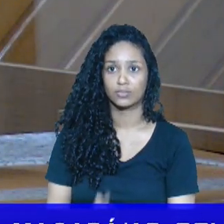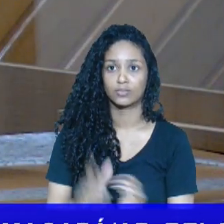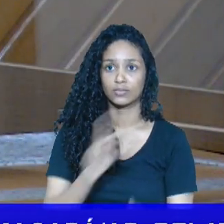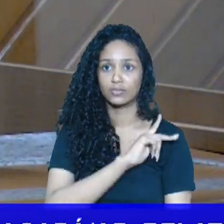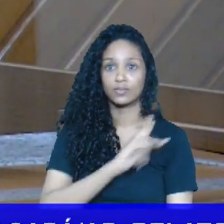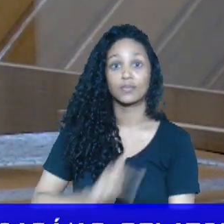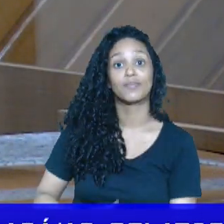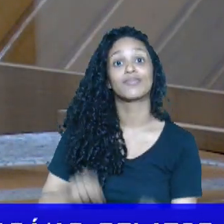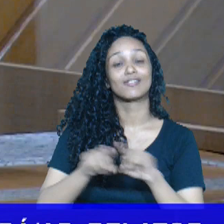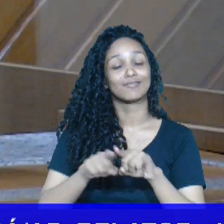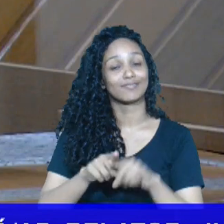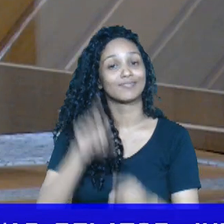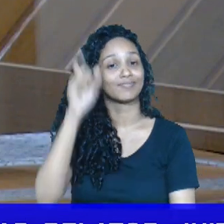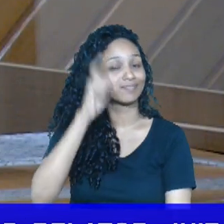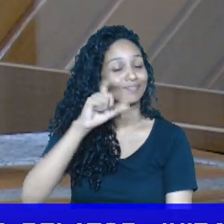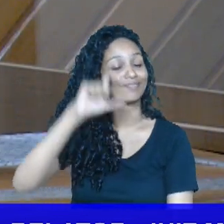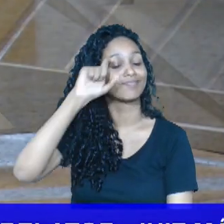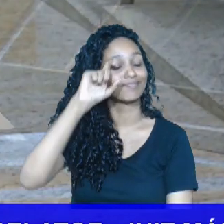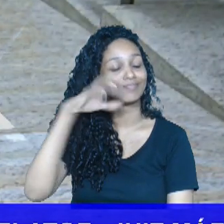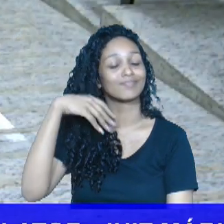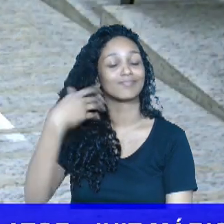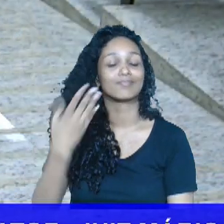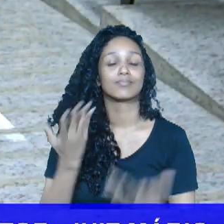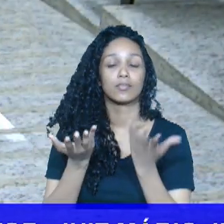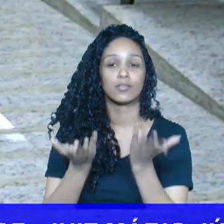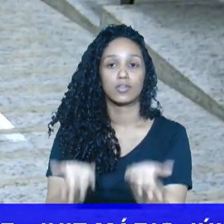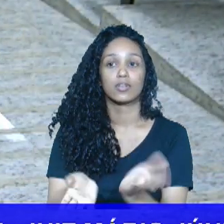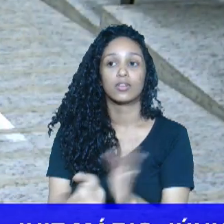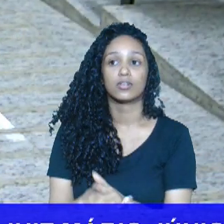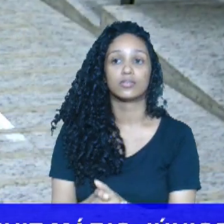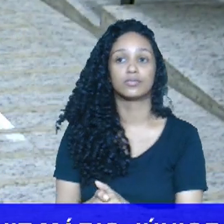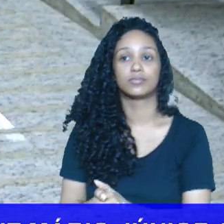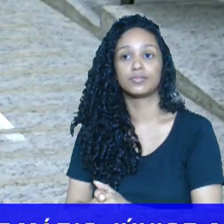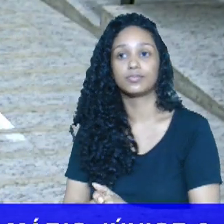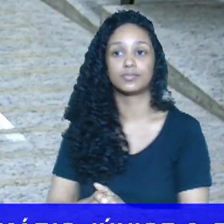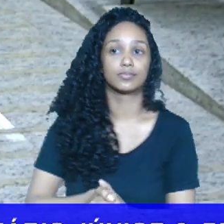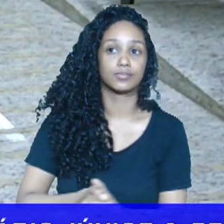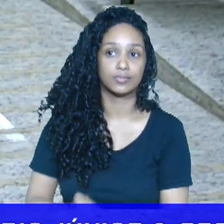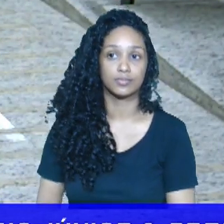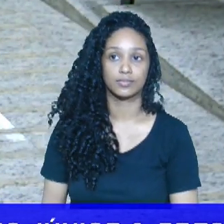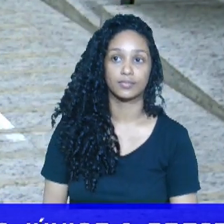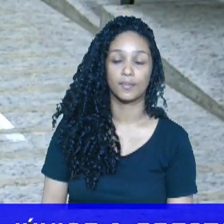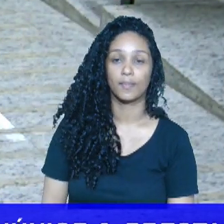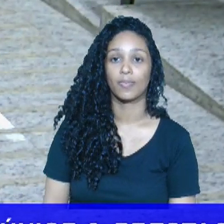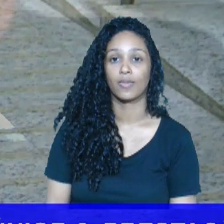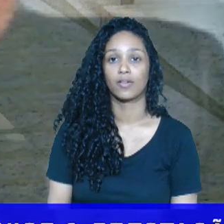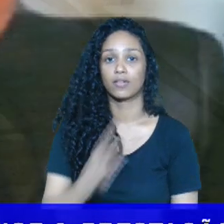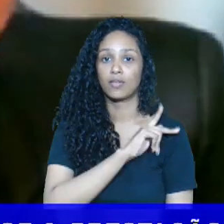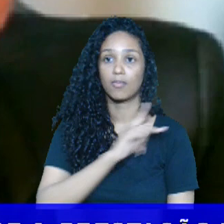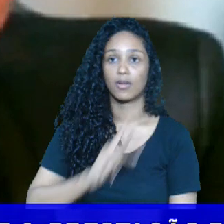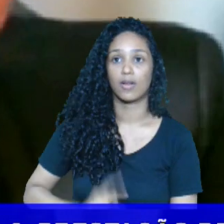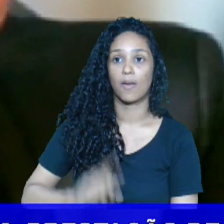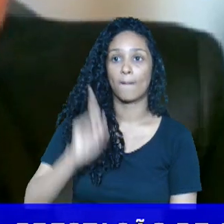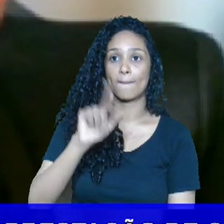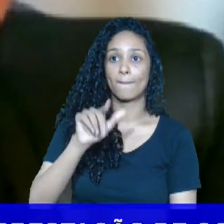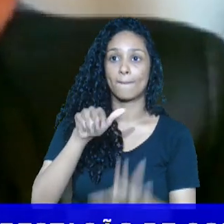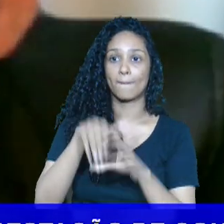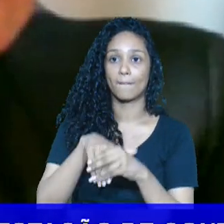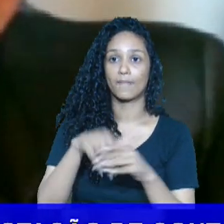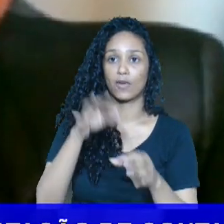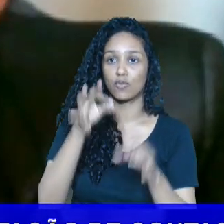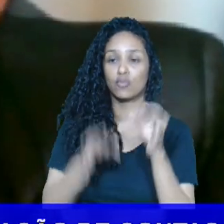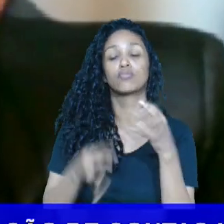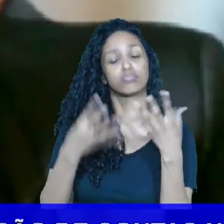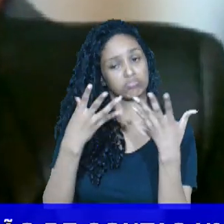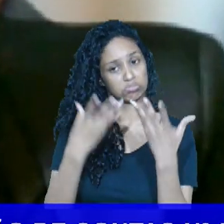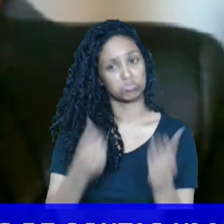excelentíssimos julgadores, reitero o parecer ofertado. Eminente relator. Presidente, no voto eu estou julgando